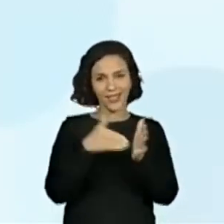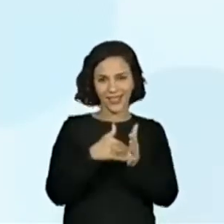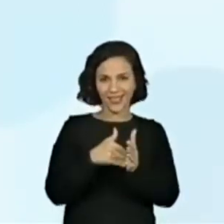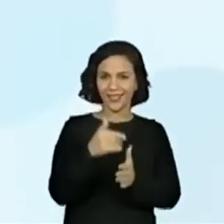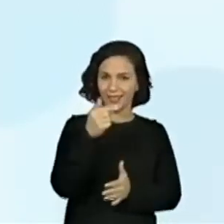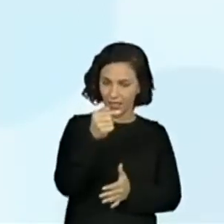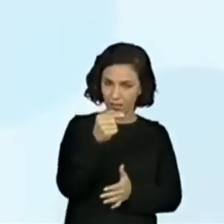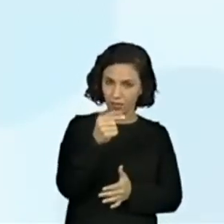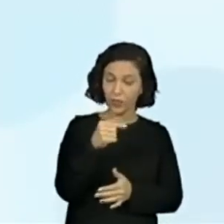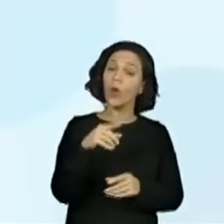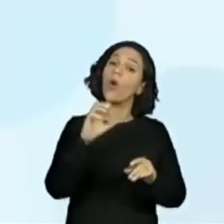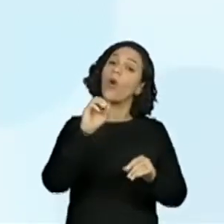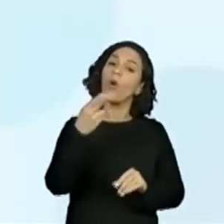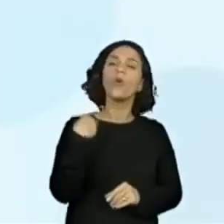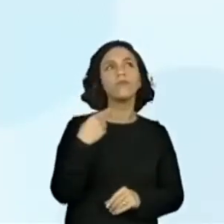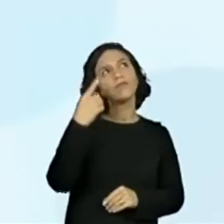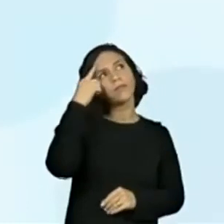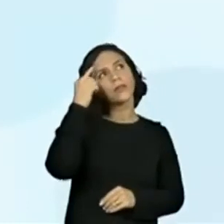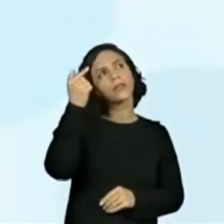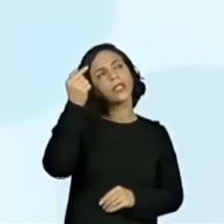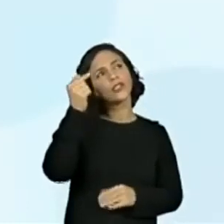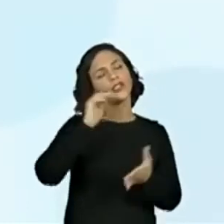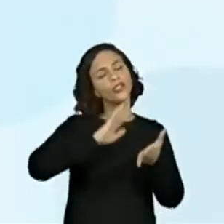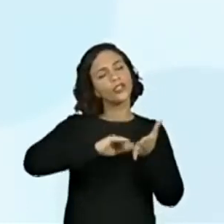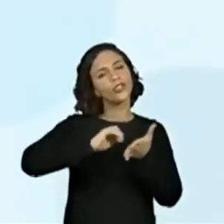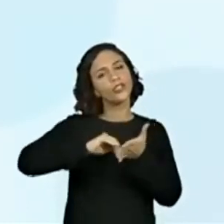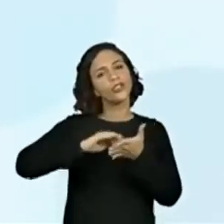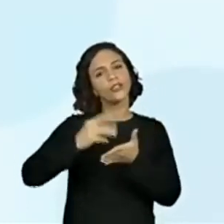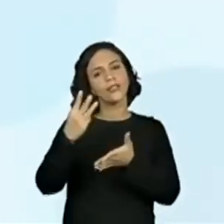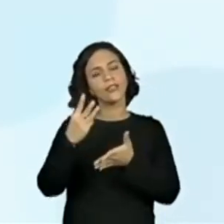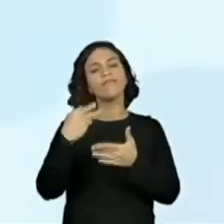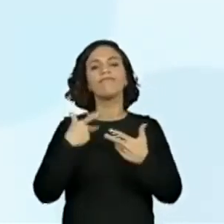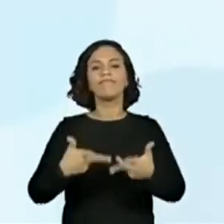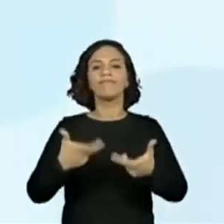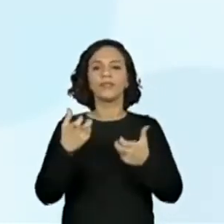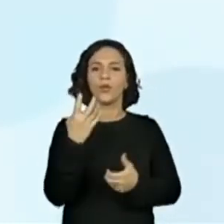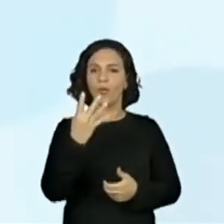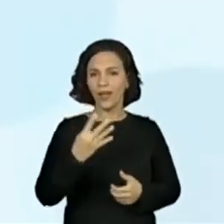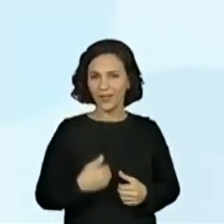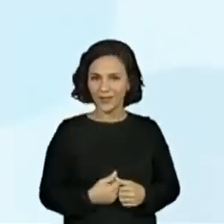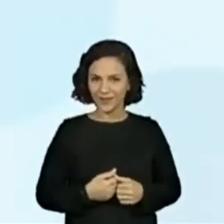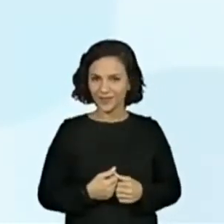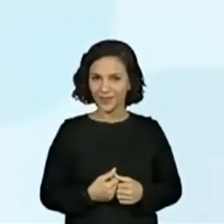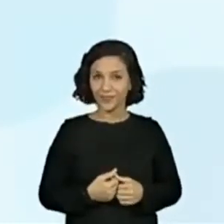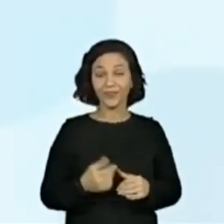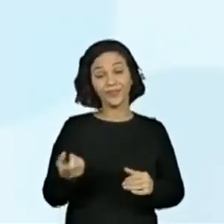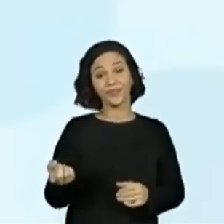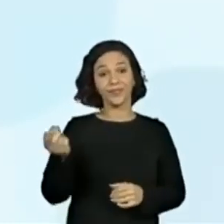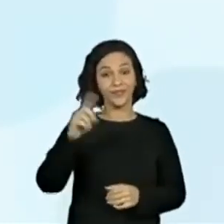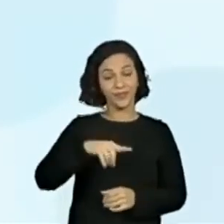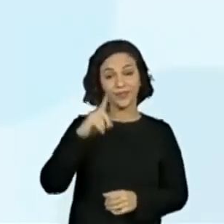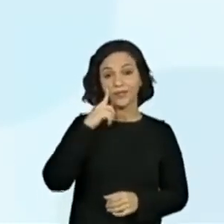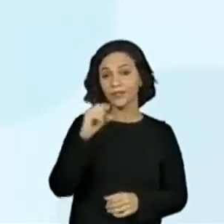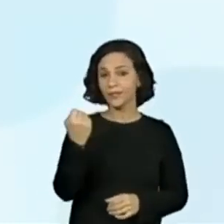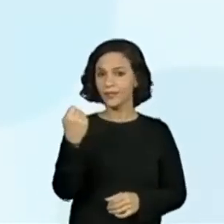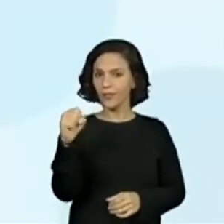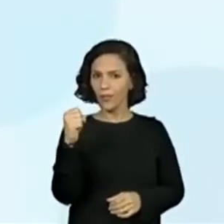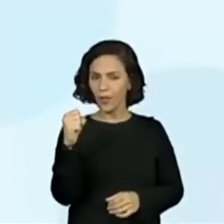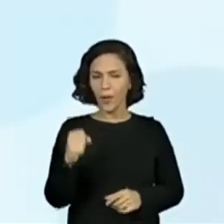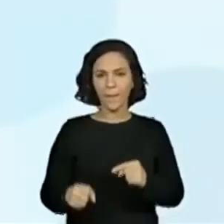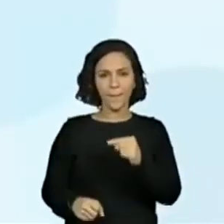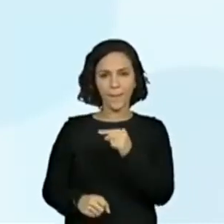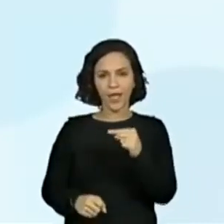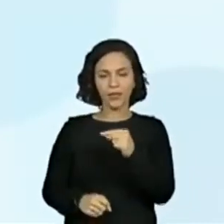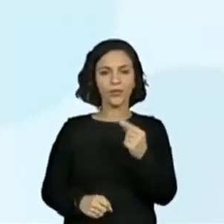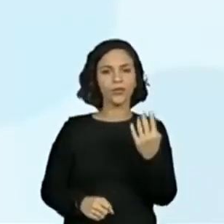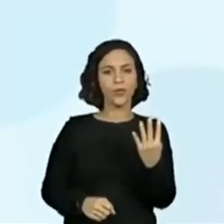ali do 7, 3, eu percebo que tem 4. E 8 menos 4, quanto dá? Também ficou